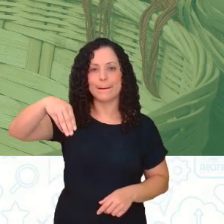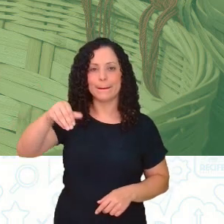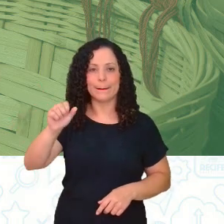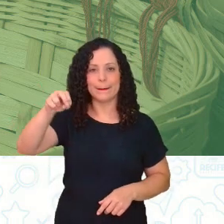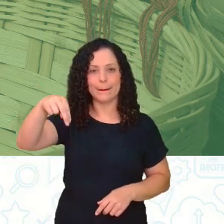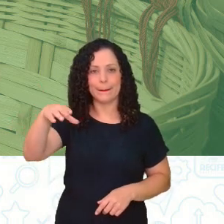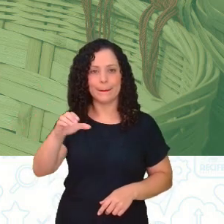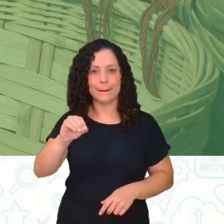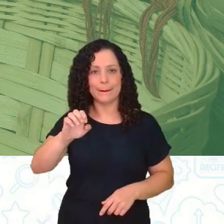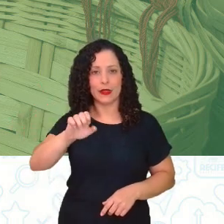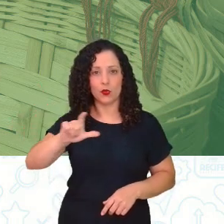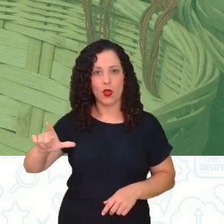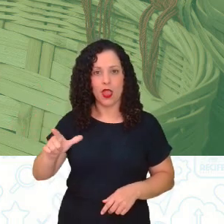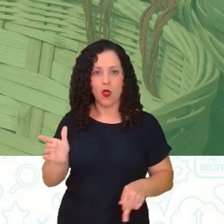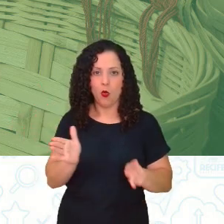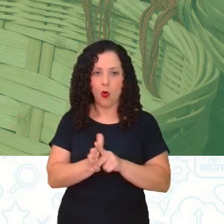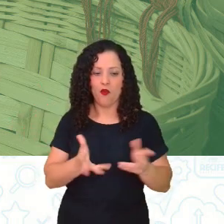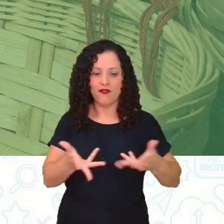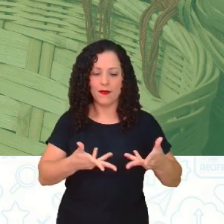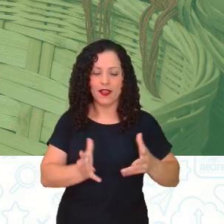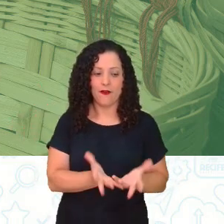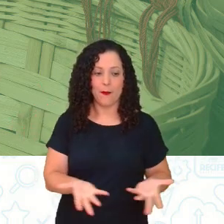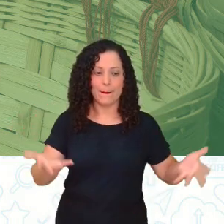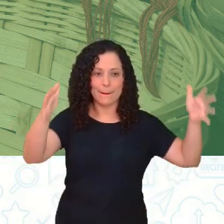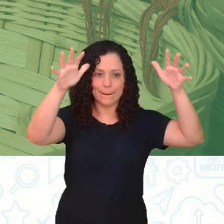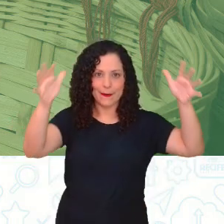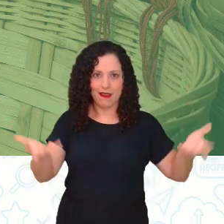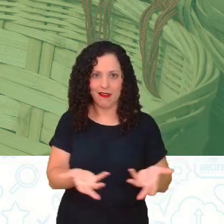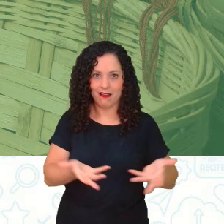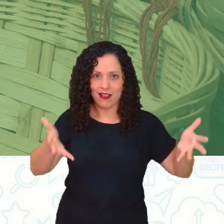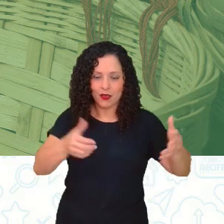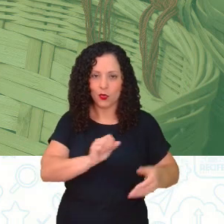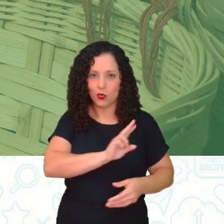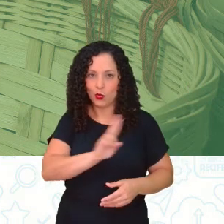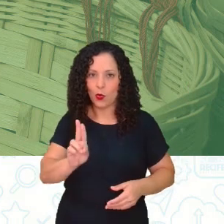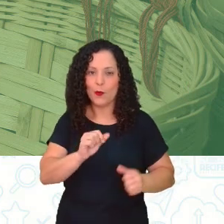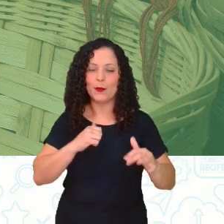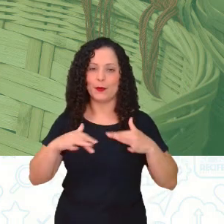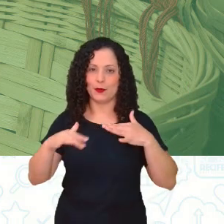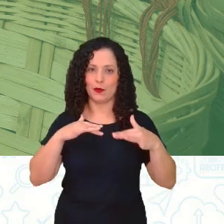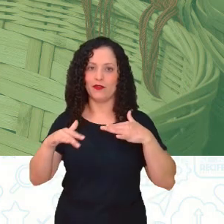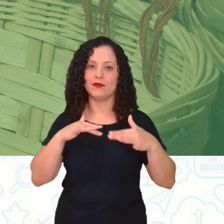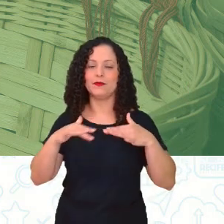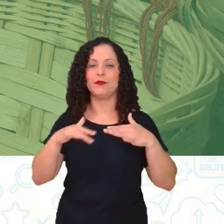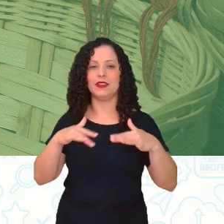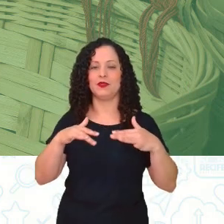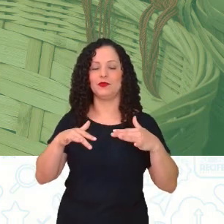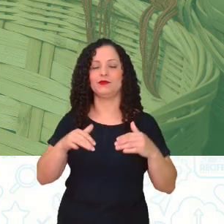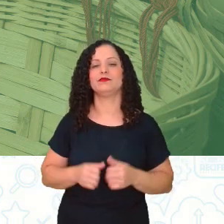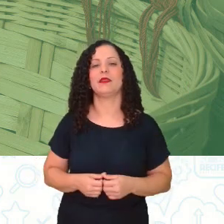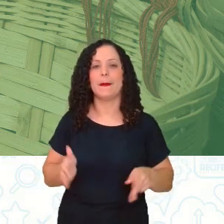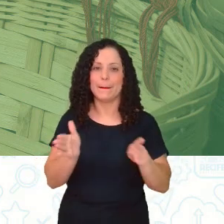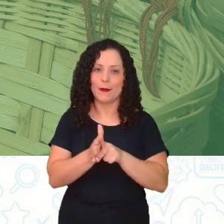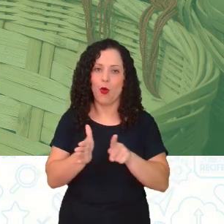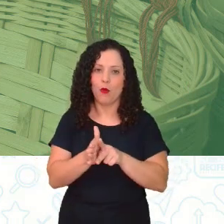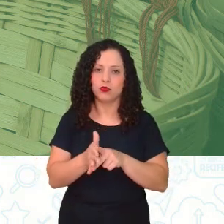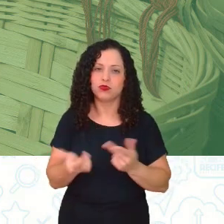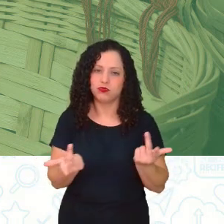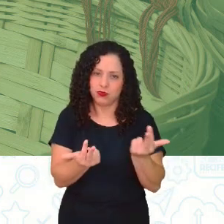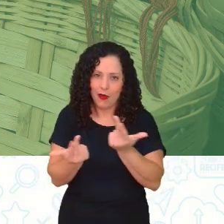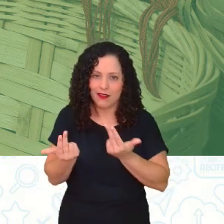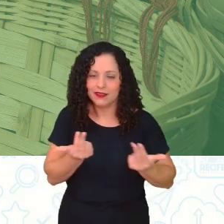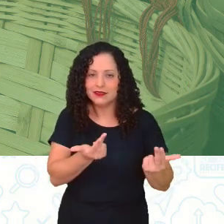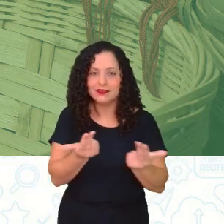conhecido Manuel dos Balaios, né? Por isso que o nome do movimento vem aí, né, de balaiada, porque vem